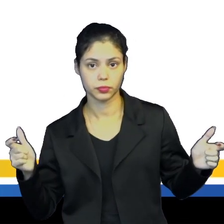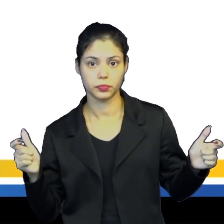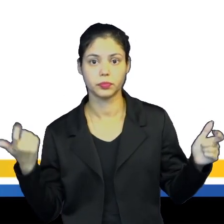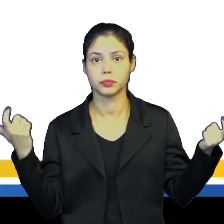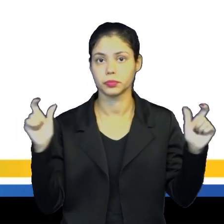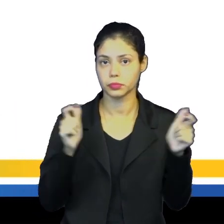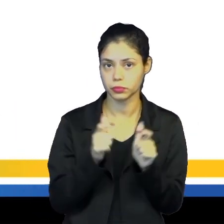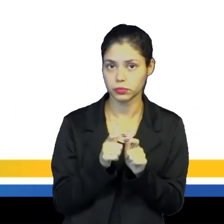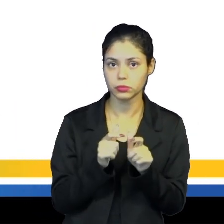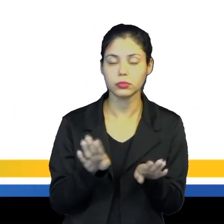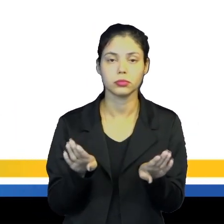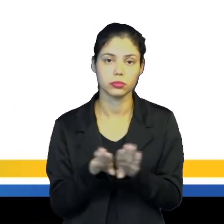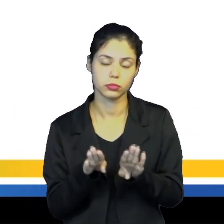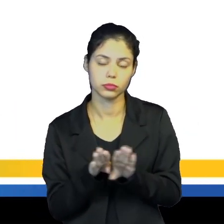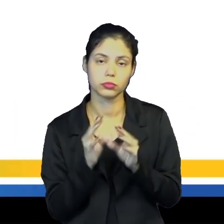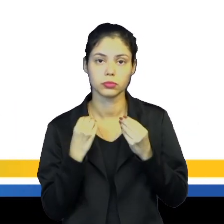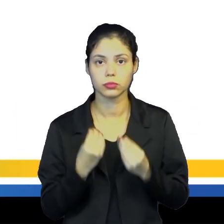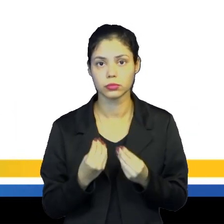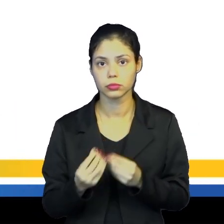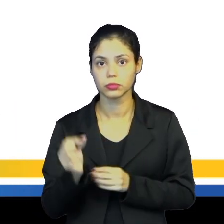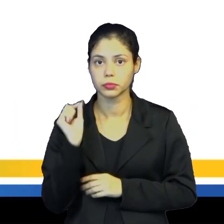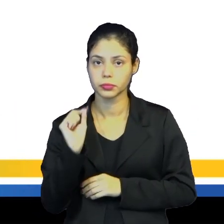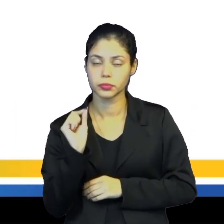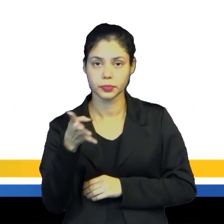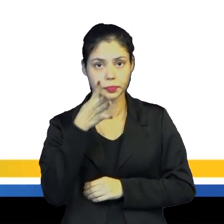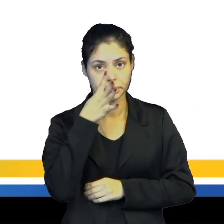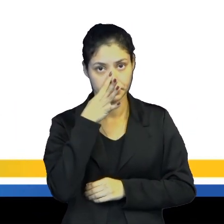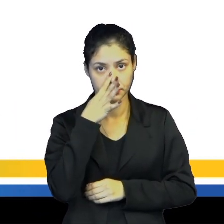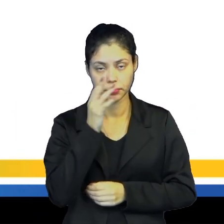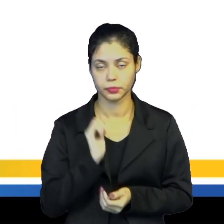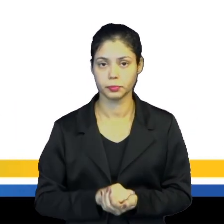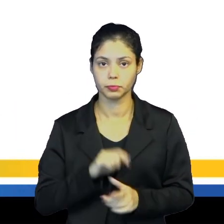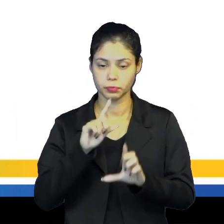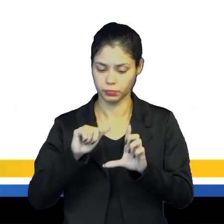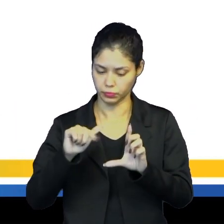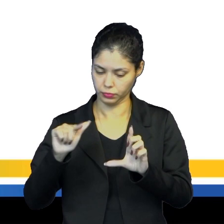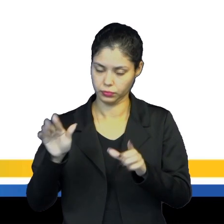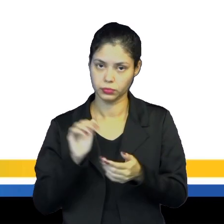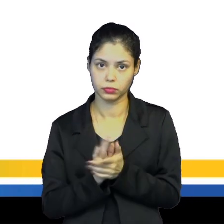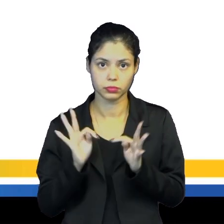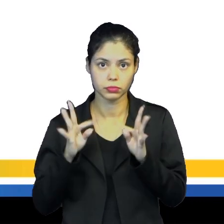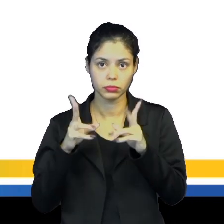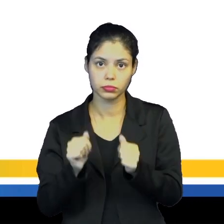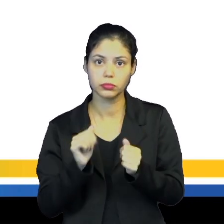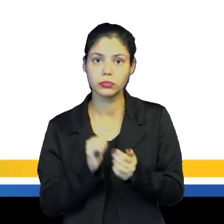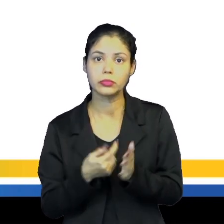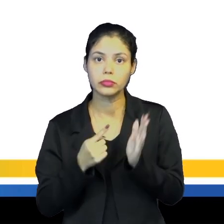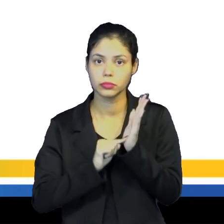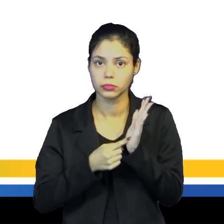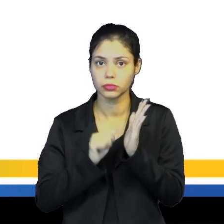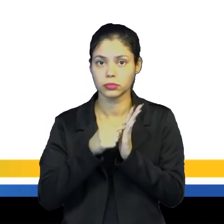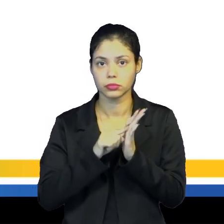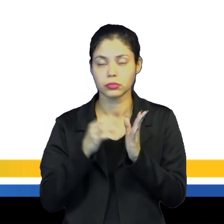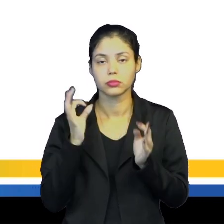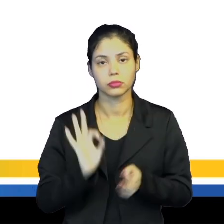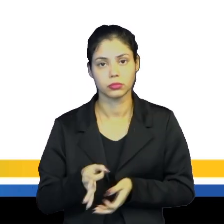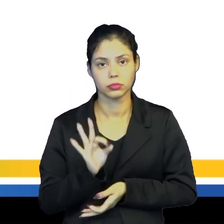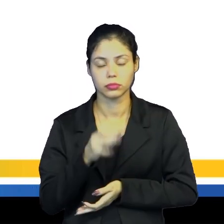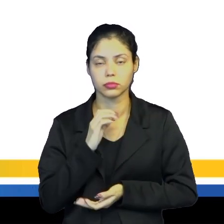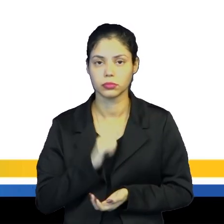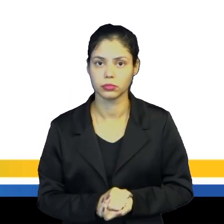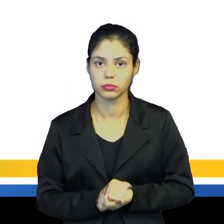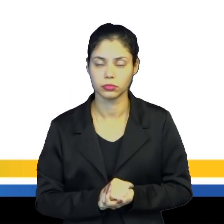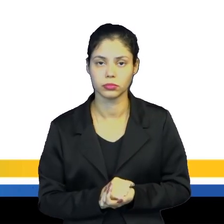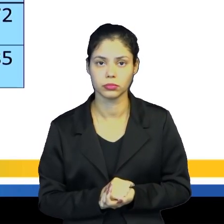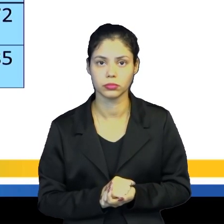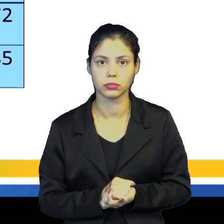crescente, para que, quando a gente for olhar para o gráfico, colocar tudo dentro dos pontos corretos.